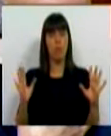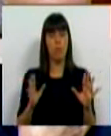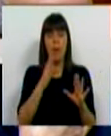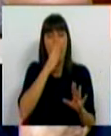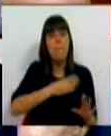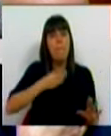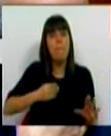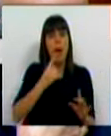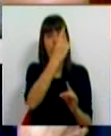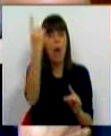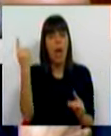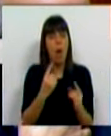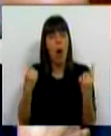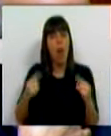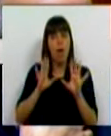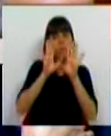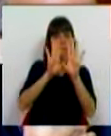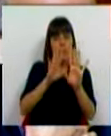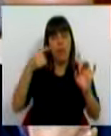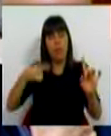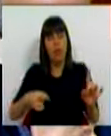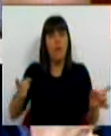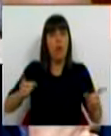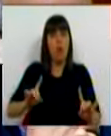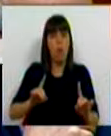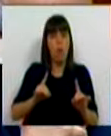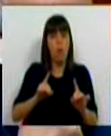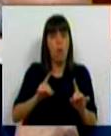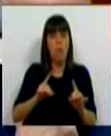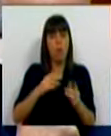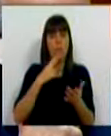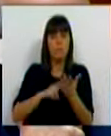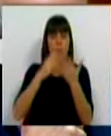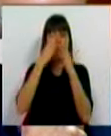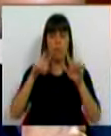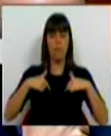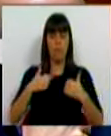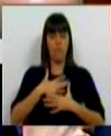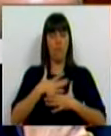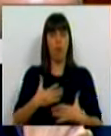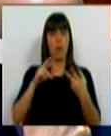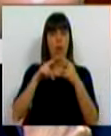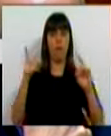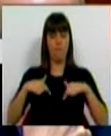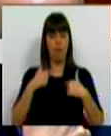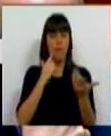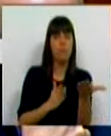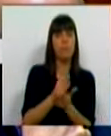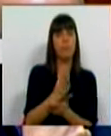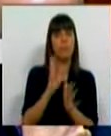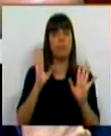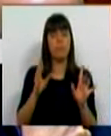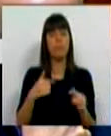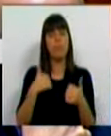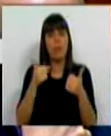das práticas que em cada um deles devem ou não devem ser, por vontade democrática dos municípios, poderem ser prosseguidas. E